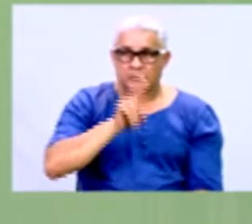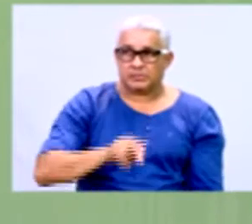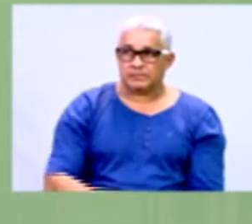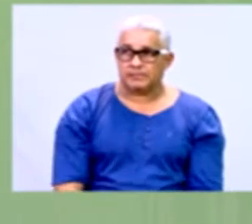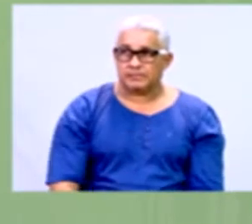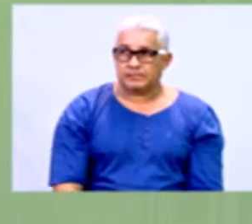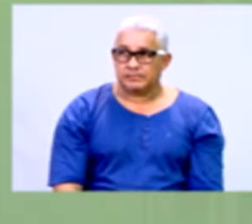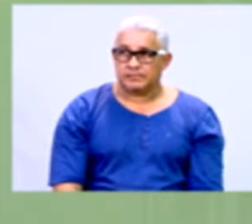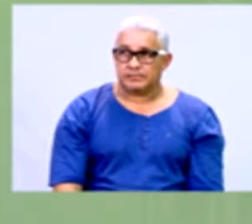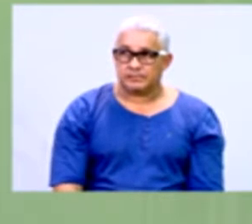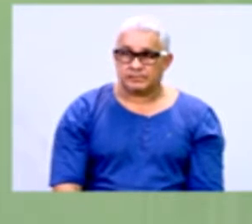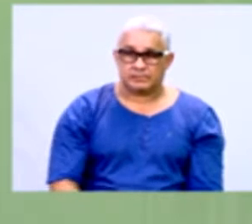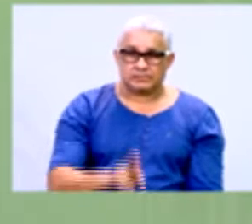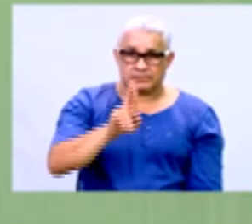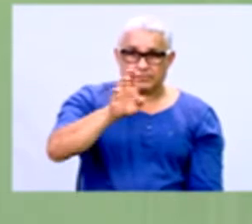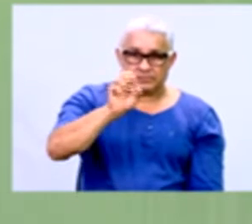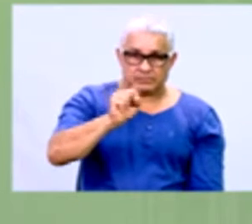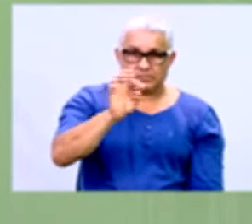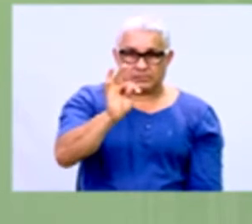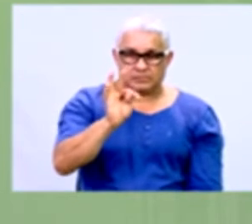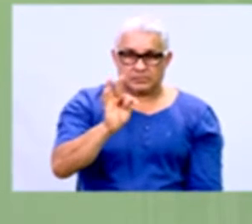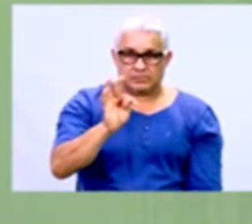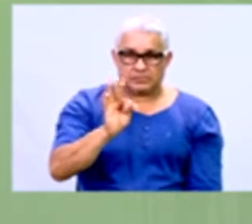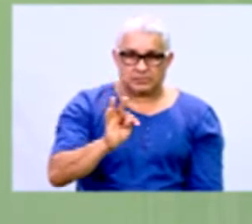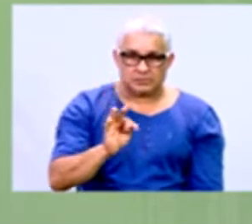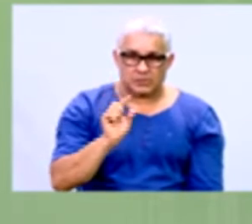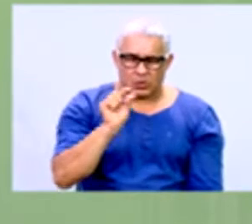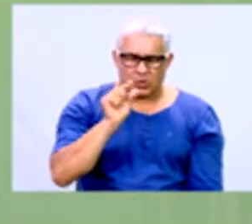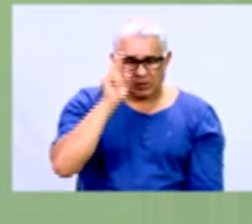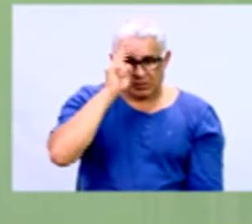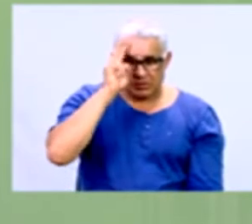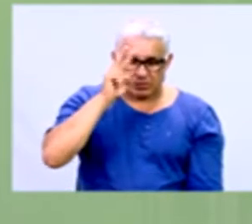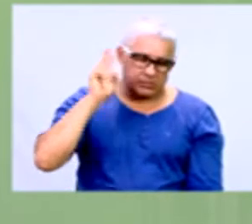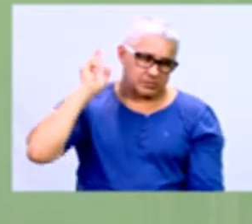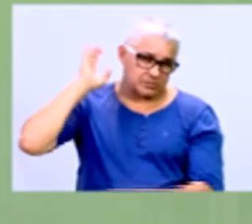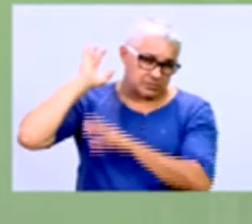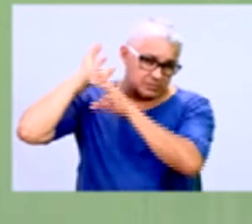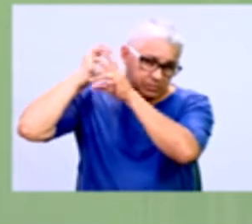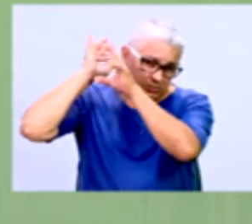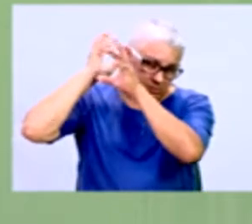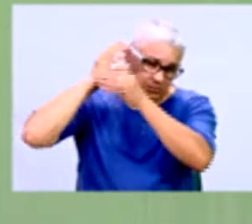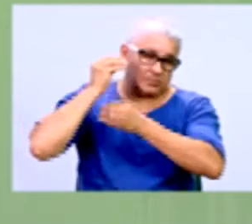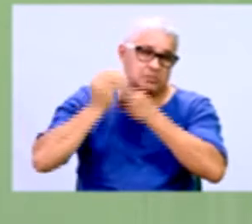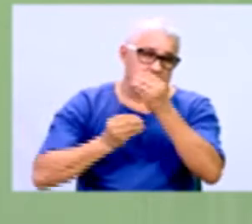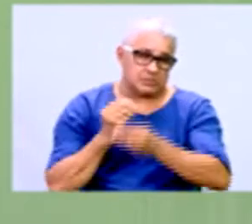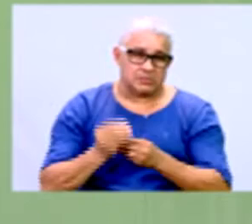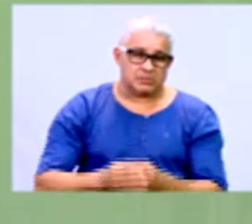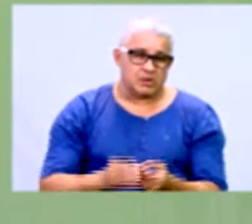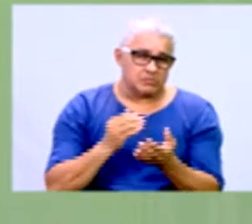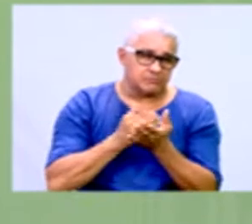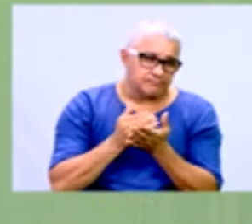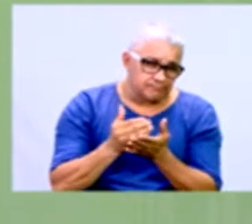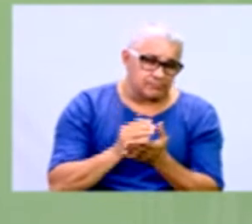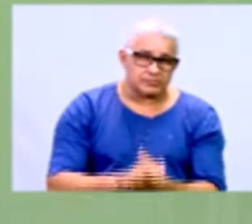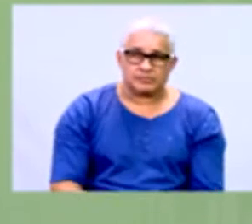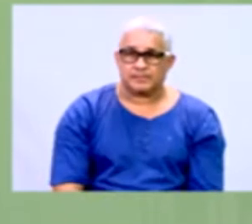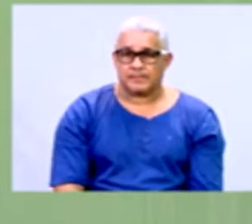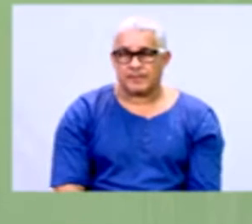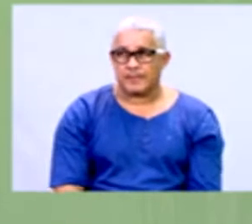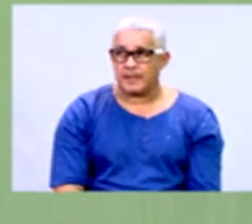Bom, vamos falar um pouco aqui, contar um pouco da história do RESTful, né? Como que começou,